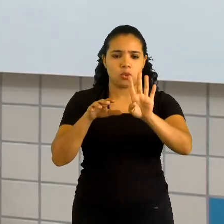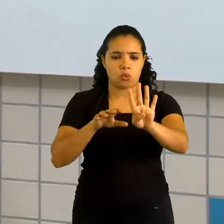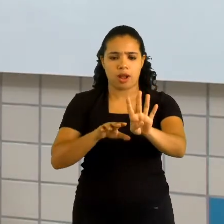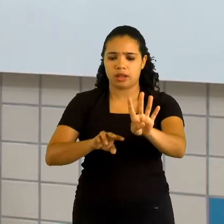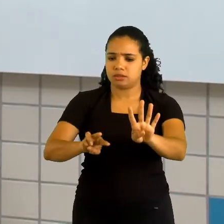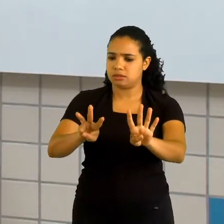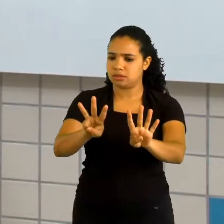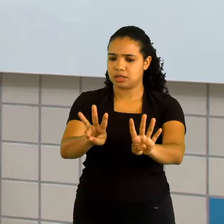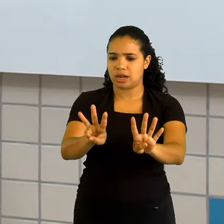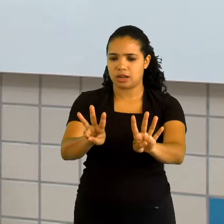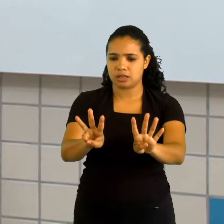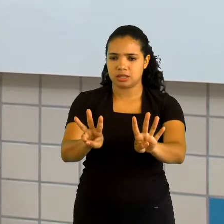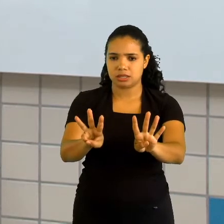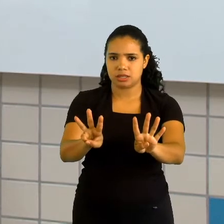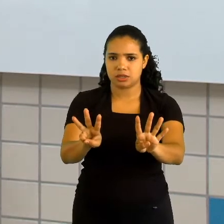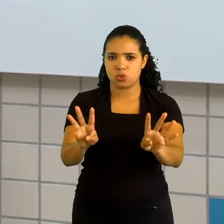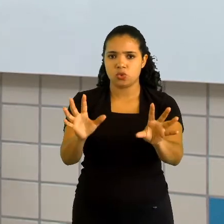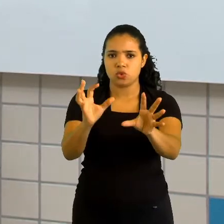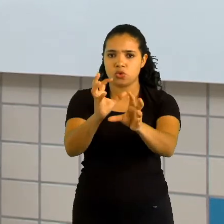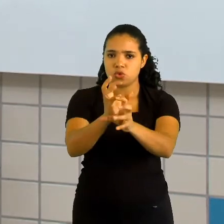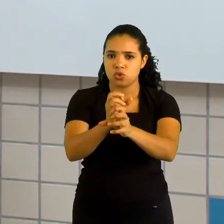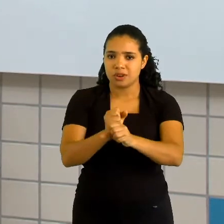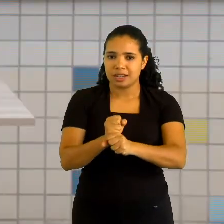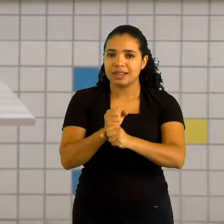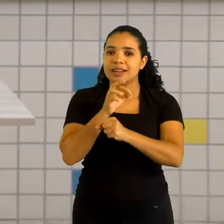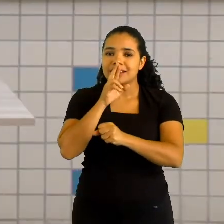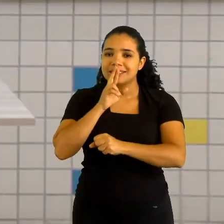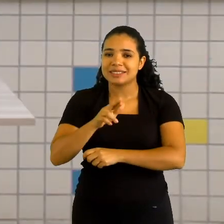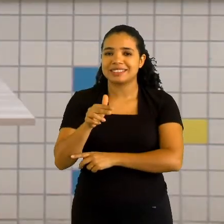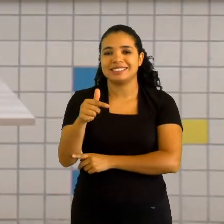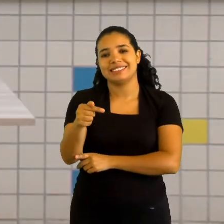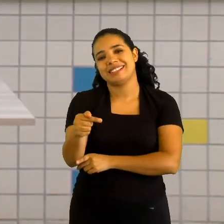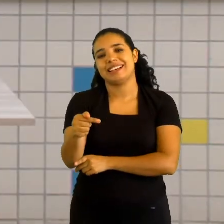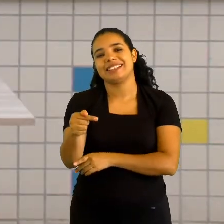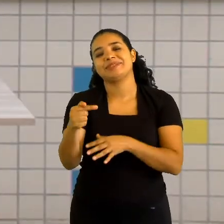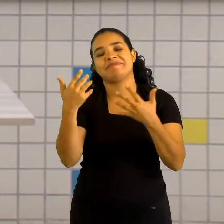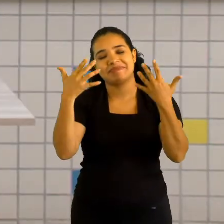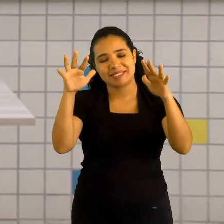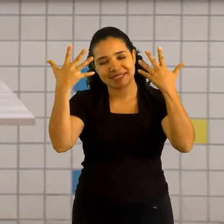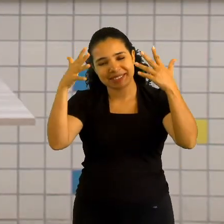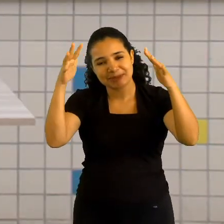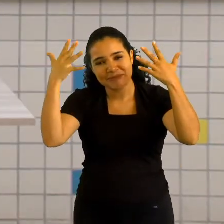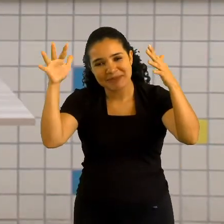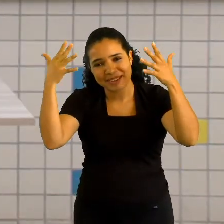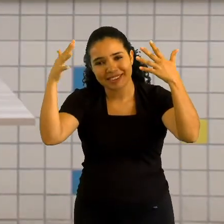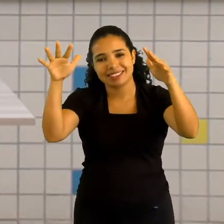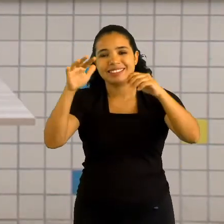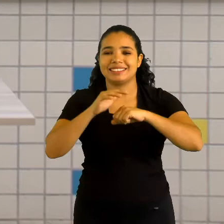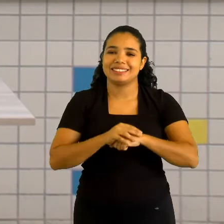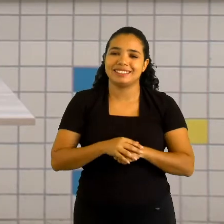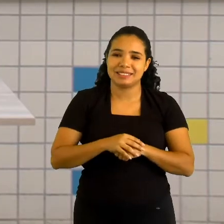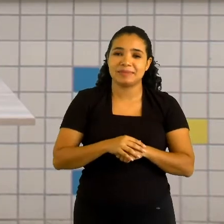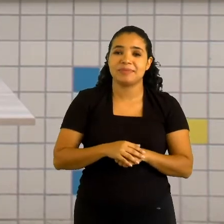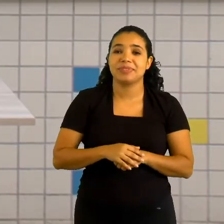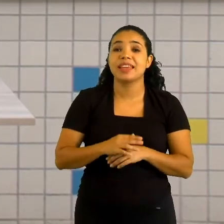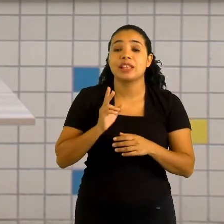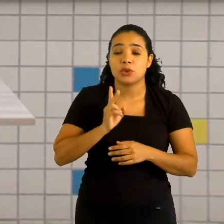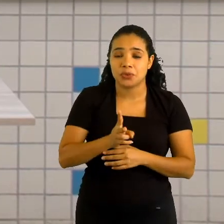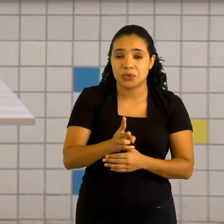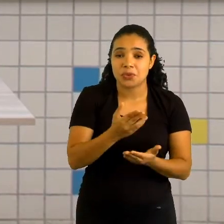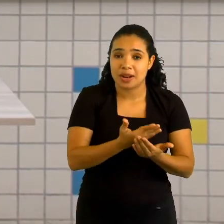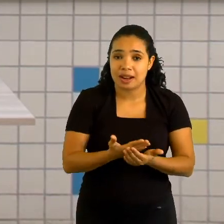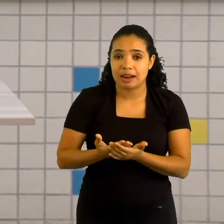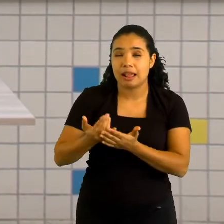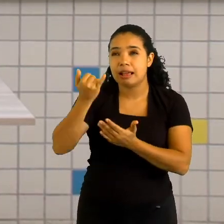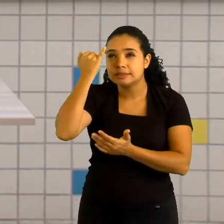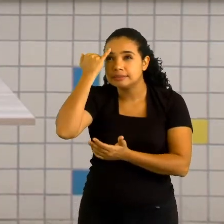total de, vocês sabem? 7. Muito bem, vocês dão de parabéns. Parabéns mesmo. Vamos lá. Então, a gente vai continuar. Então, essa é a